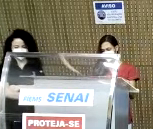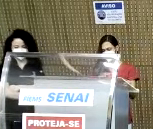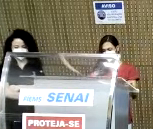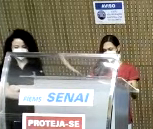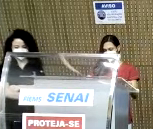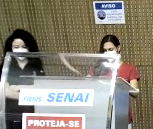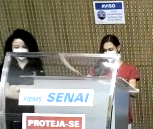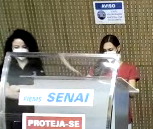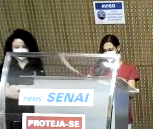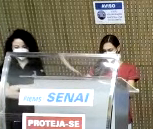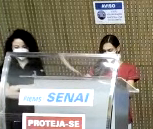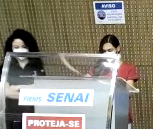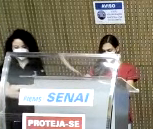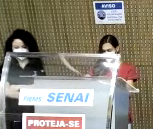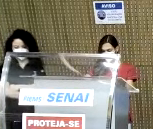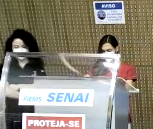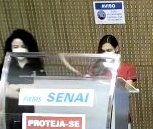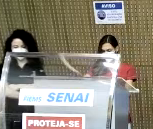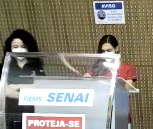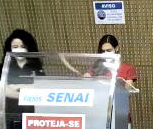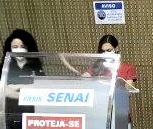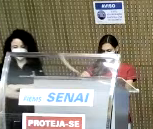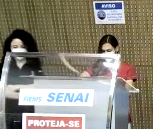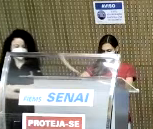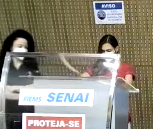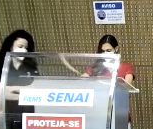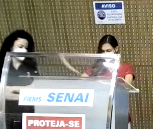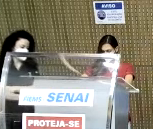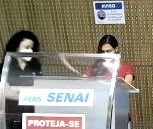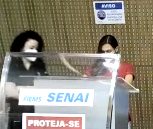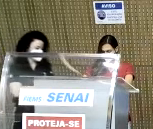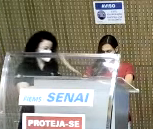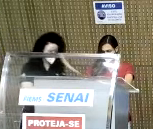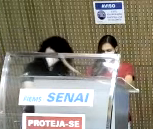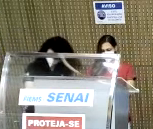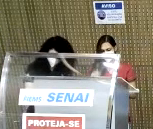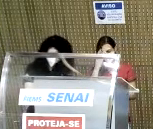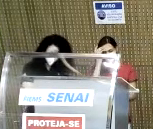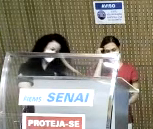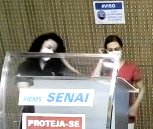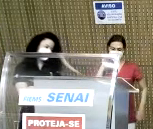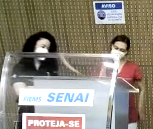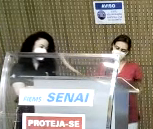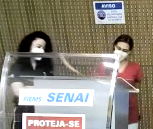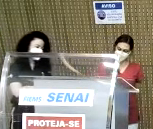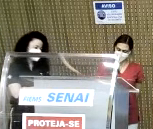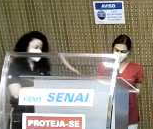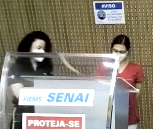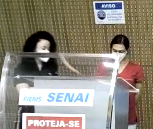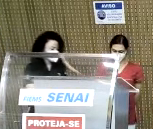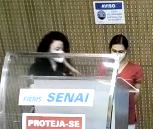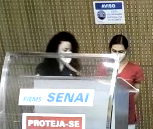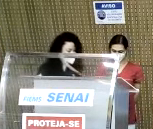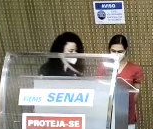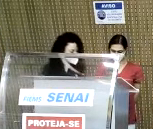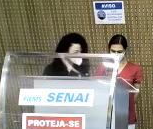seus problemas clássicos. A ficha técnica da unidade, a gente atende horário estendido, das